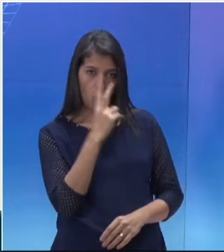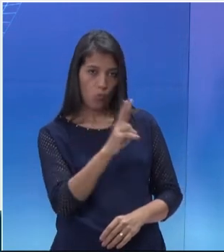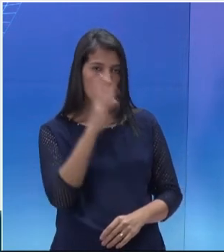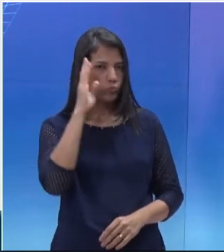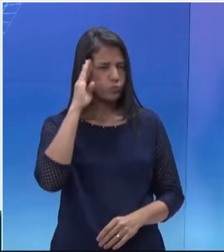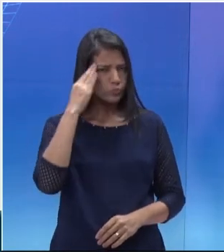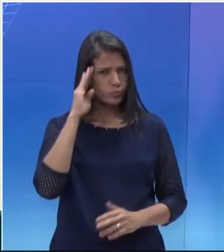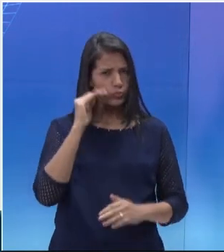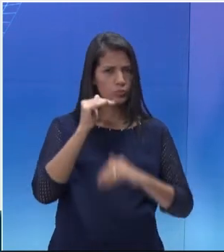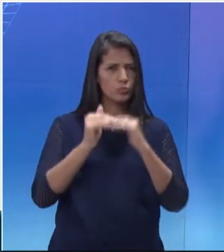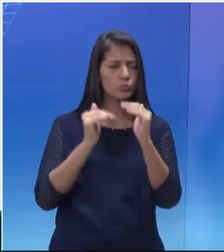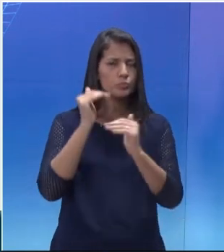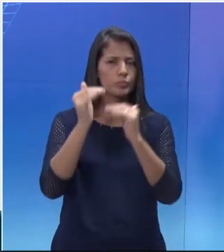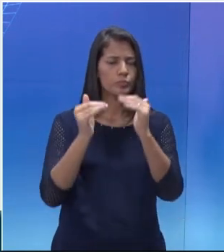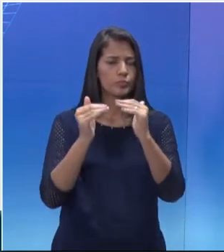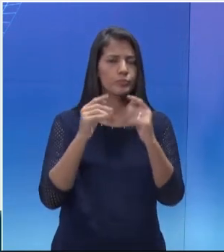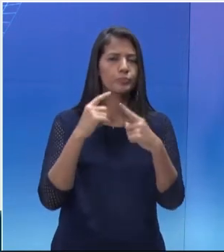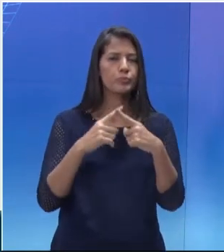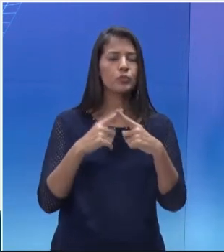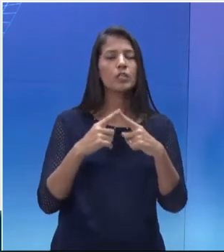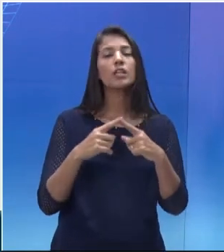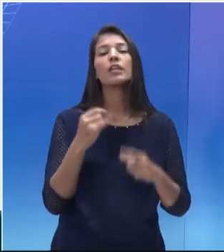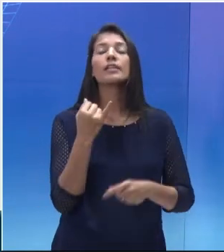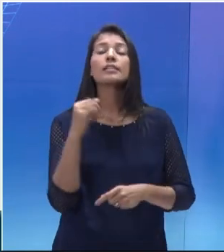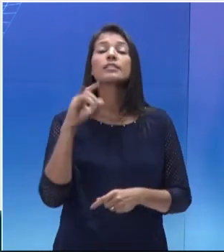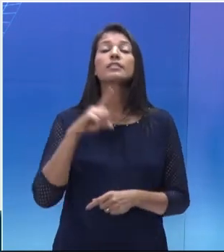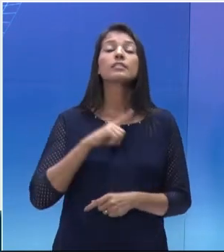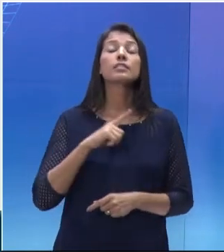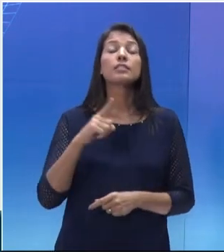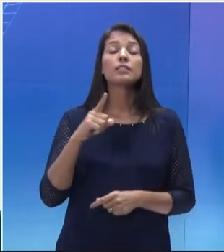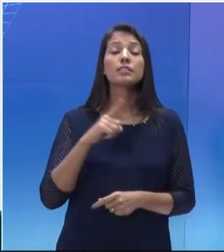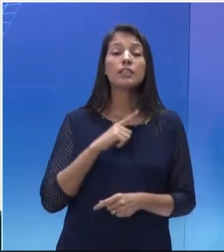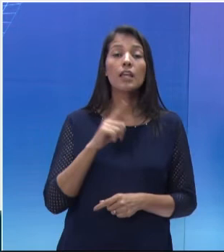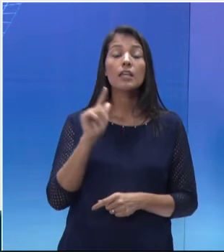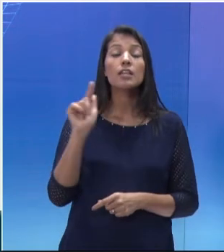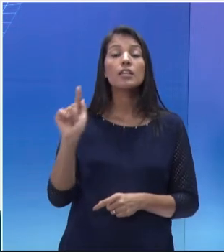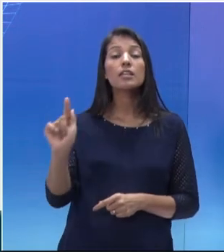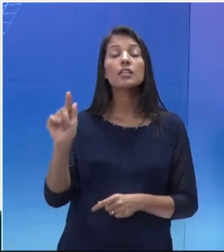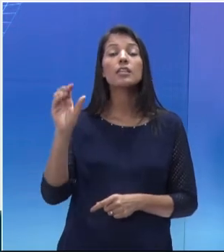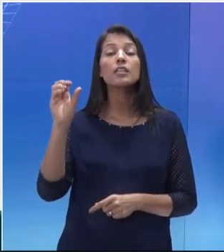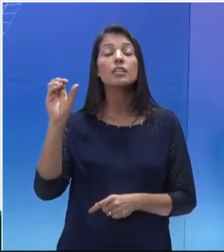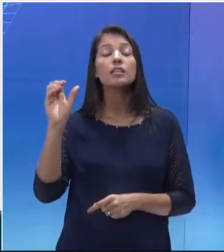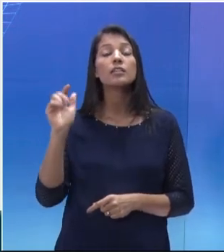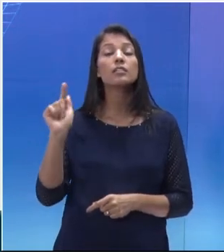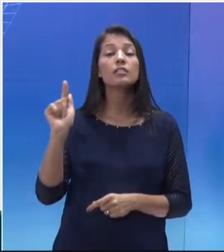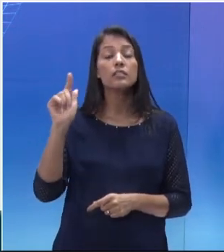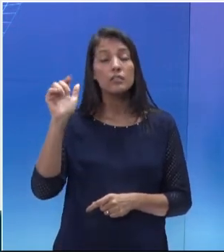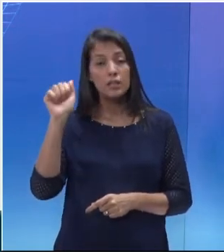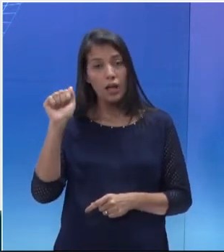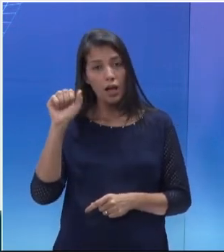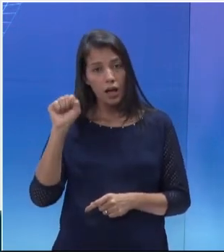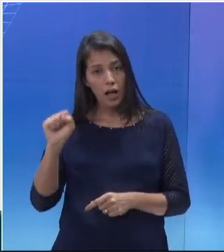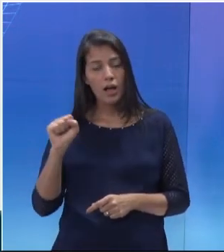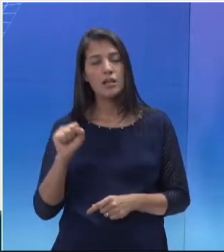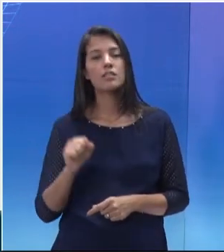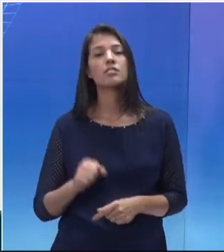se há formação de gás cloro, com certeza vai ser proveniente desse íon cloro que está aqui, do